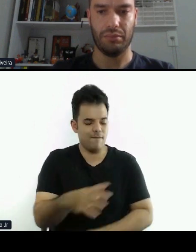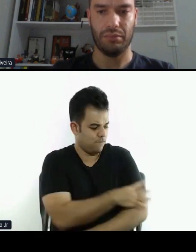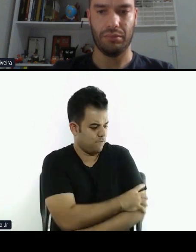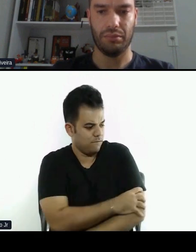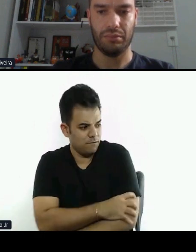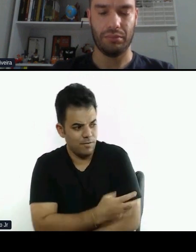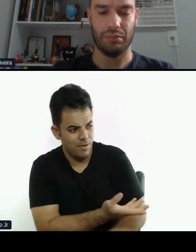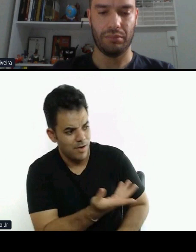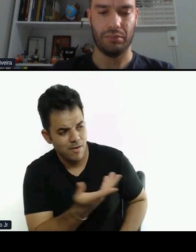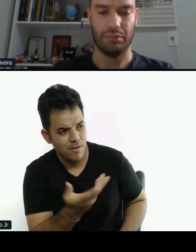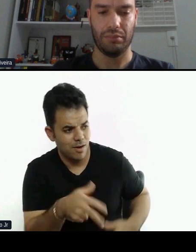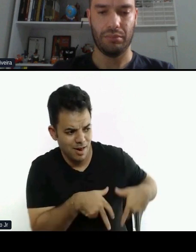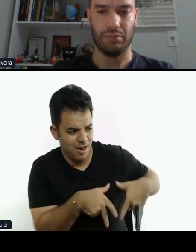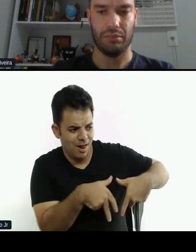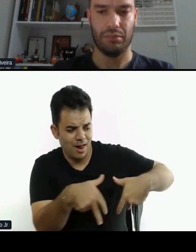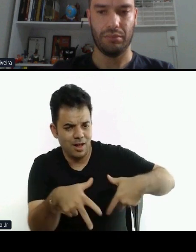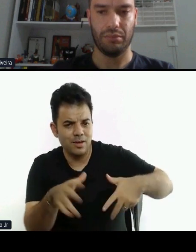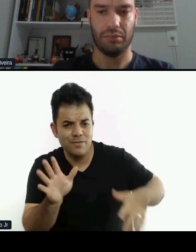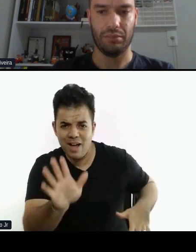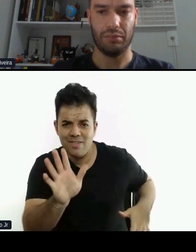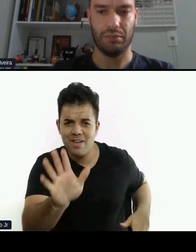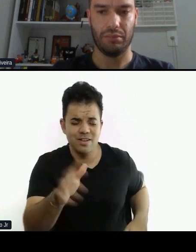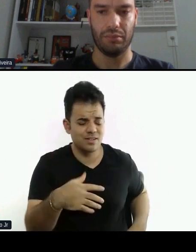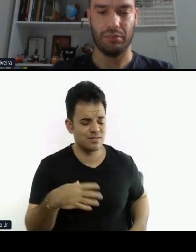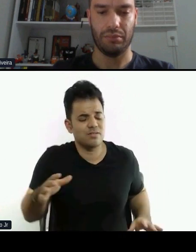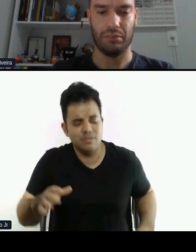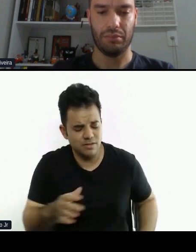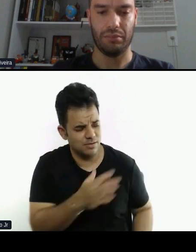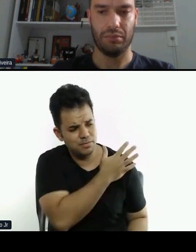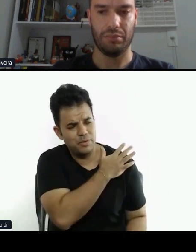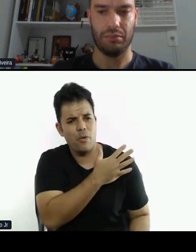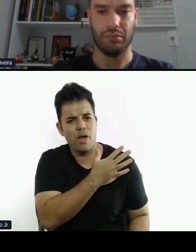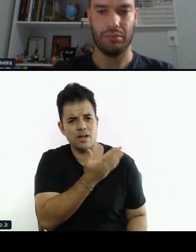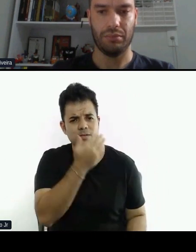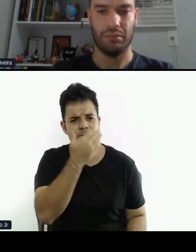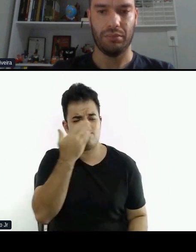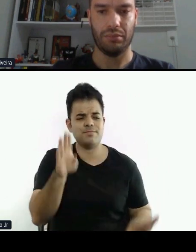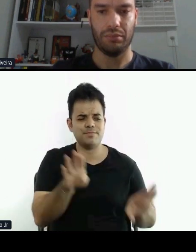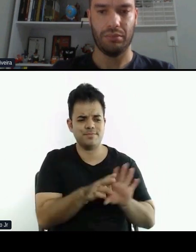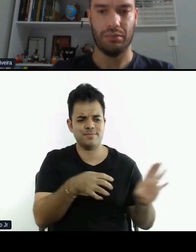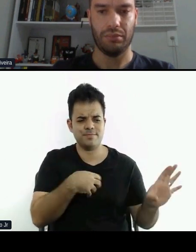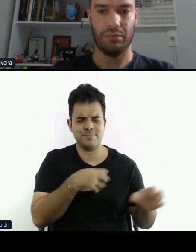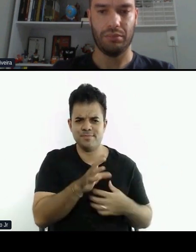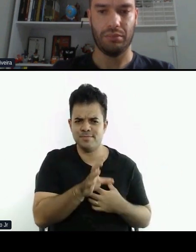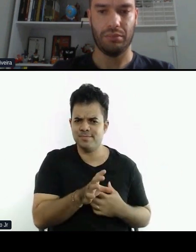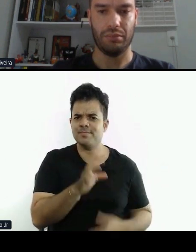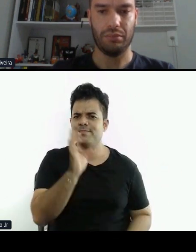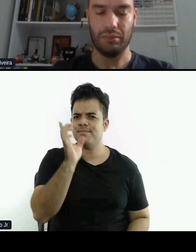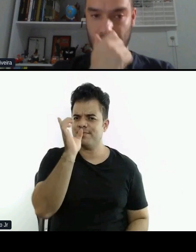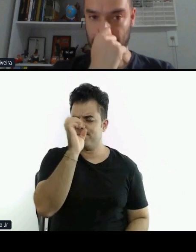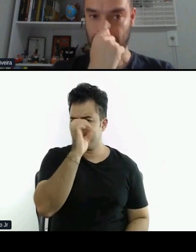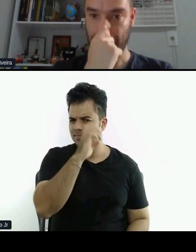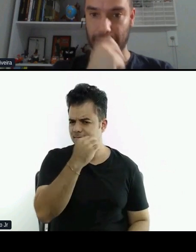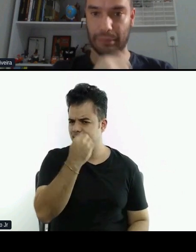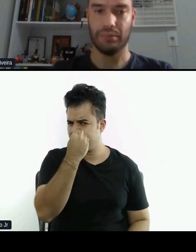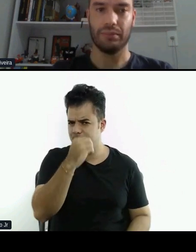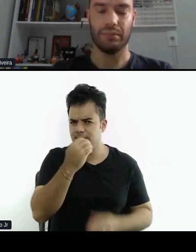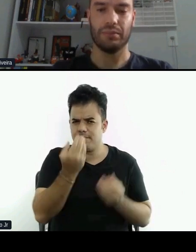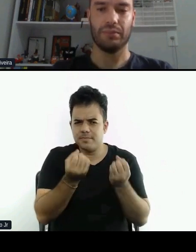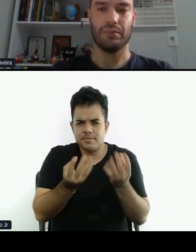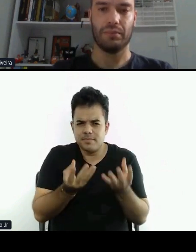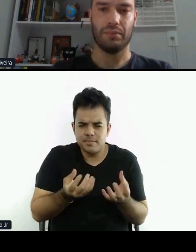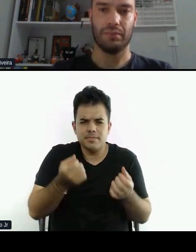pessoal empurrando, né, a pessoa, ele ficou tão assim, me coloquei no lugar do outro, mas para poder tentar chutar de qualquer